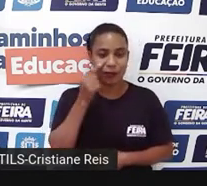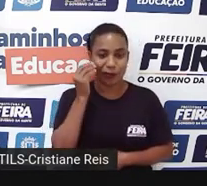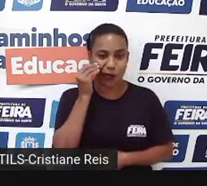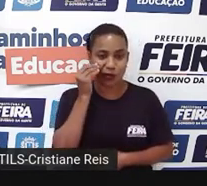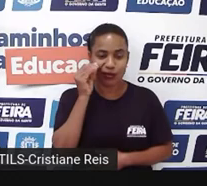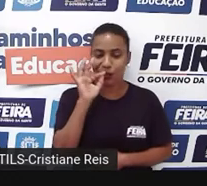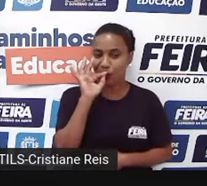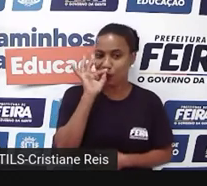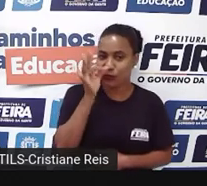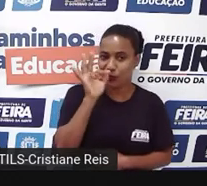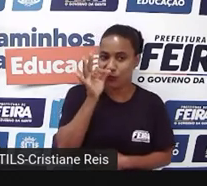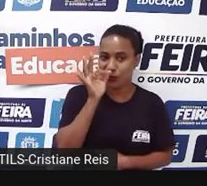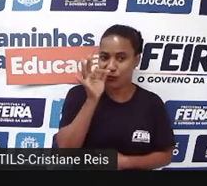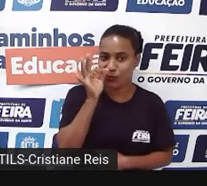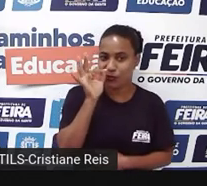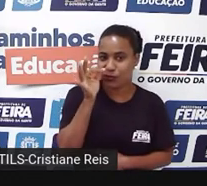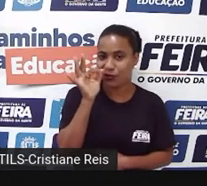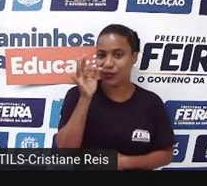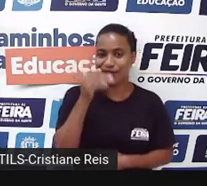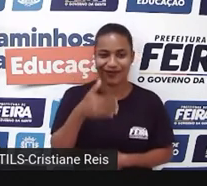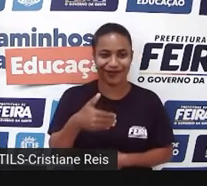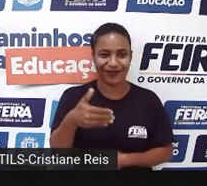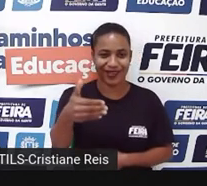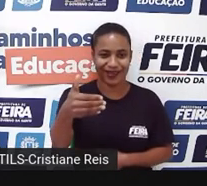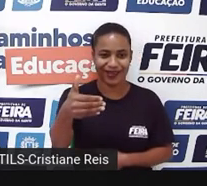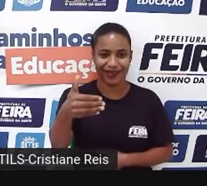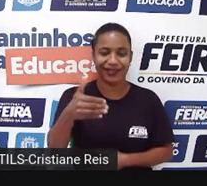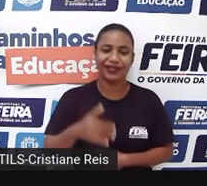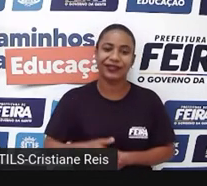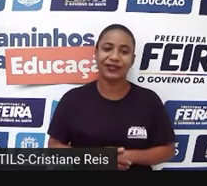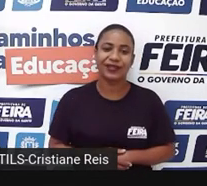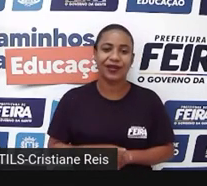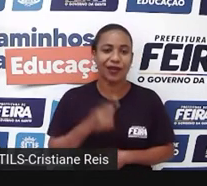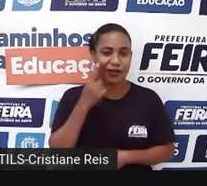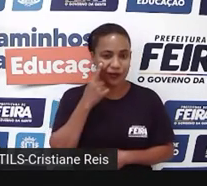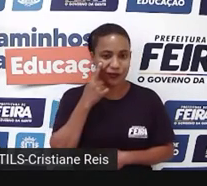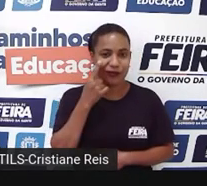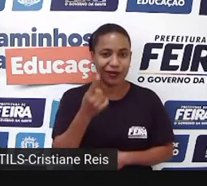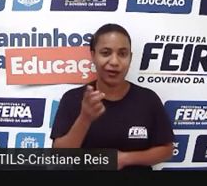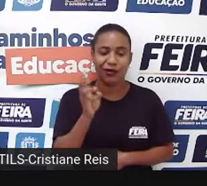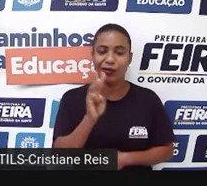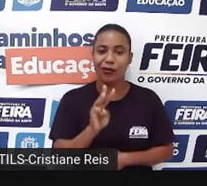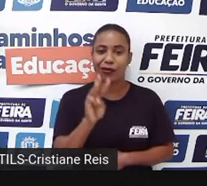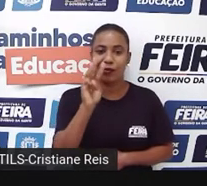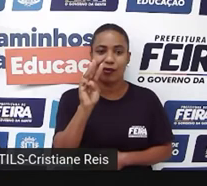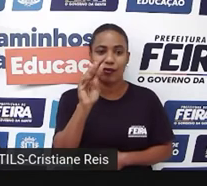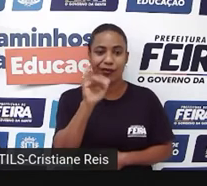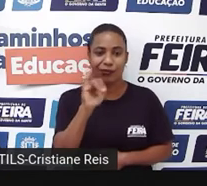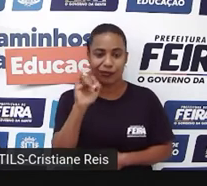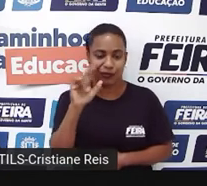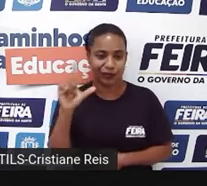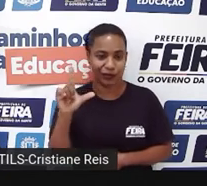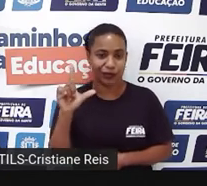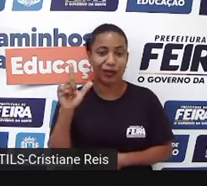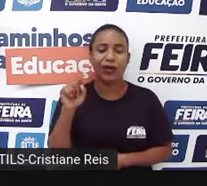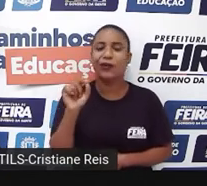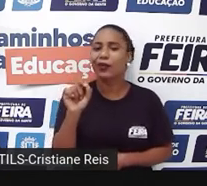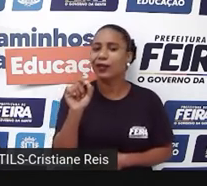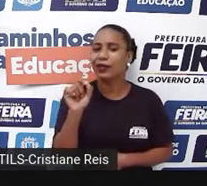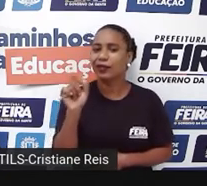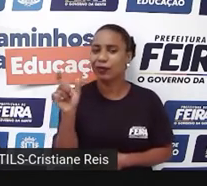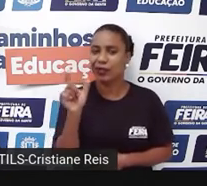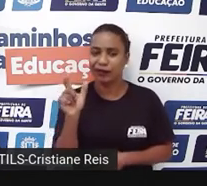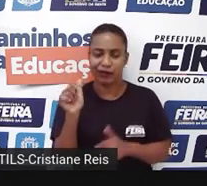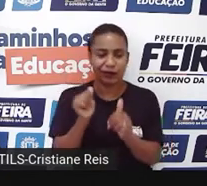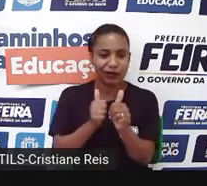do futuro simples? Essa palavrinha, will, ele é um auxiliar que indica que